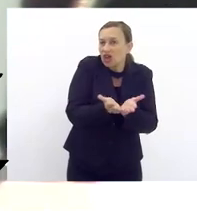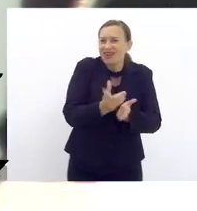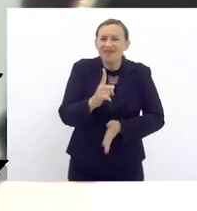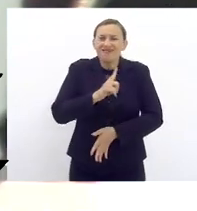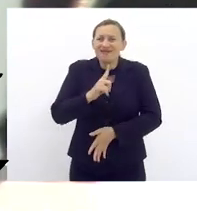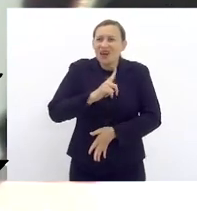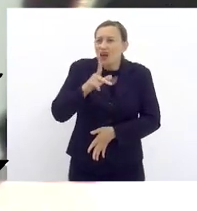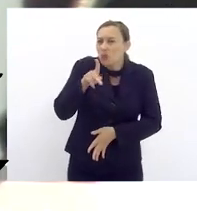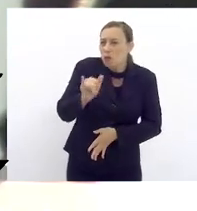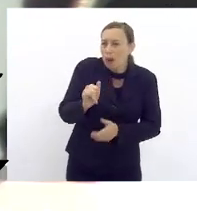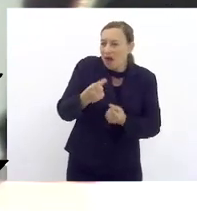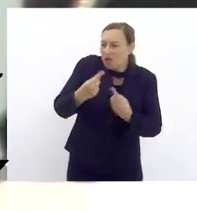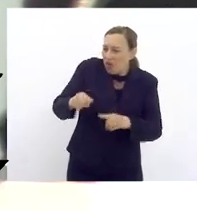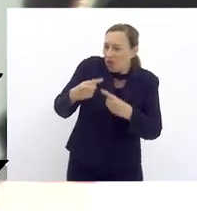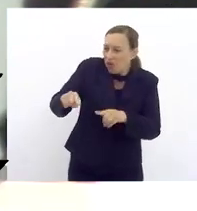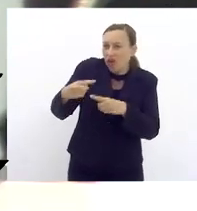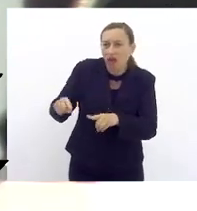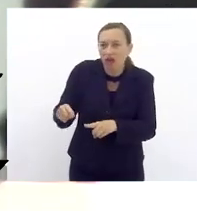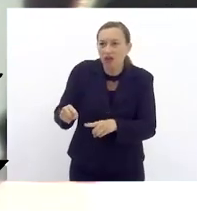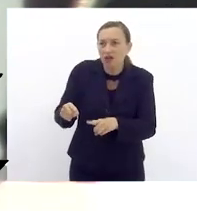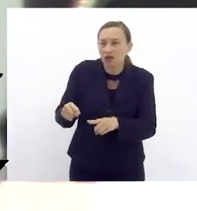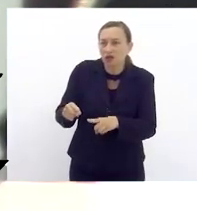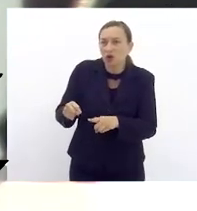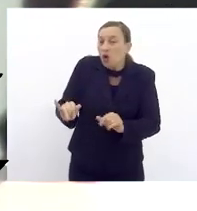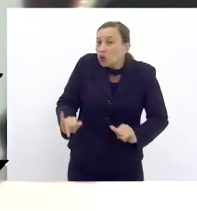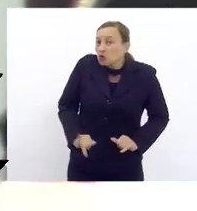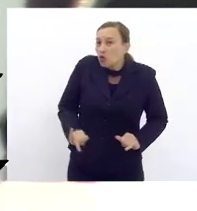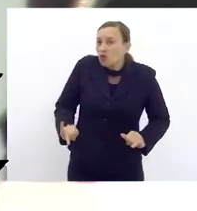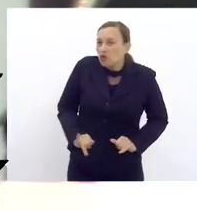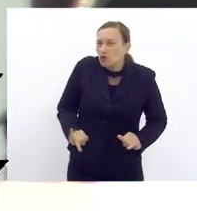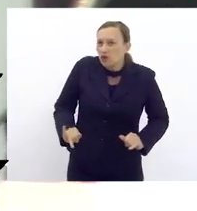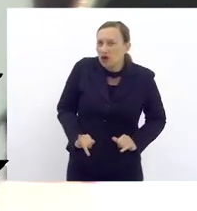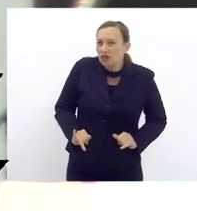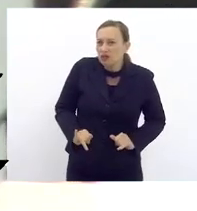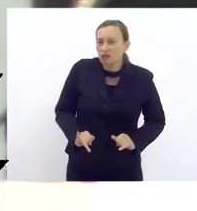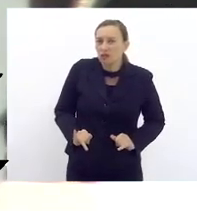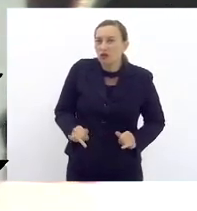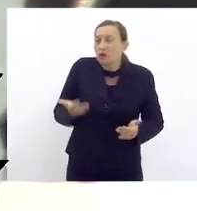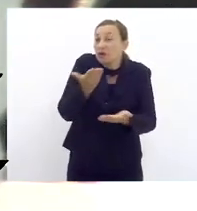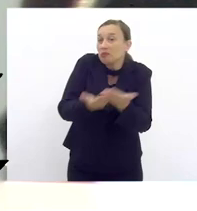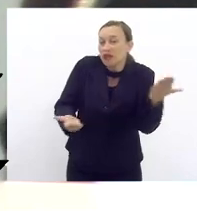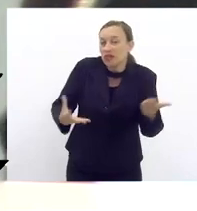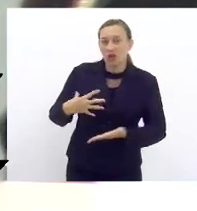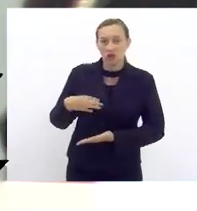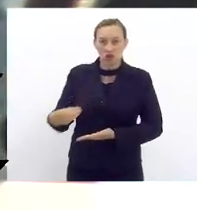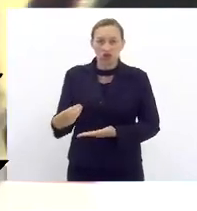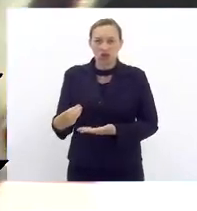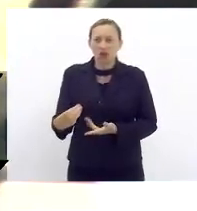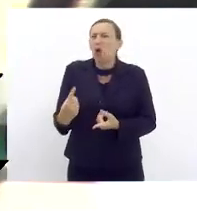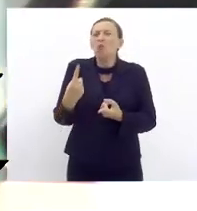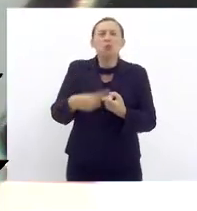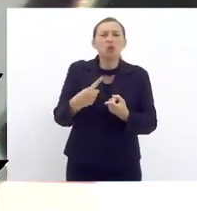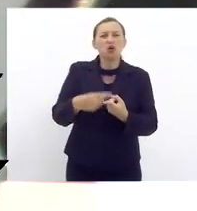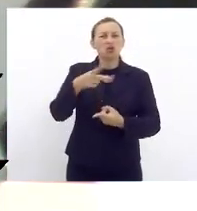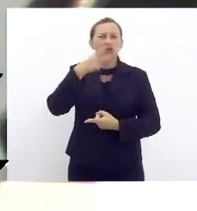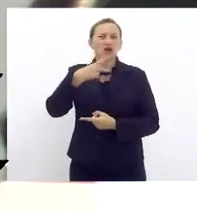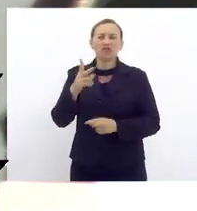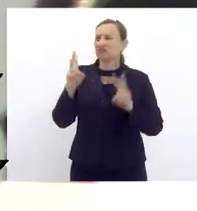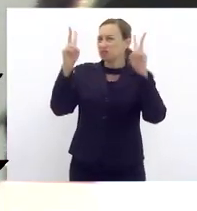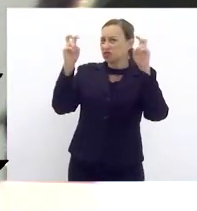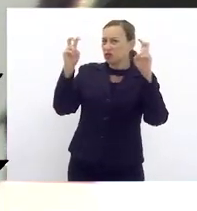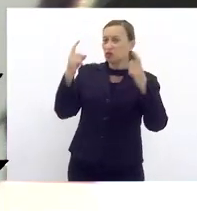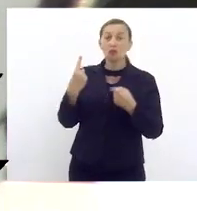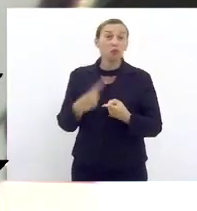seguidos perseguidos e sofrendo ameaça de perder a guarda dos seus filhos por que que eu tô trazendo esse elemento